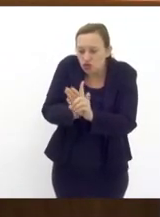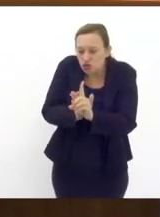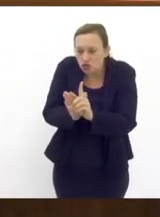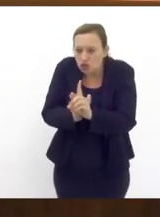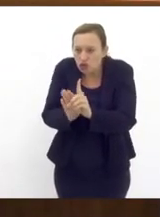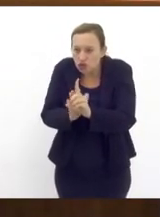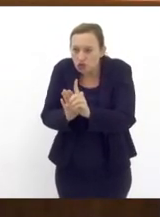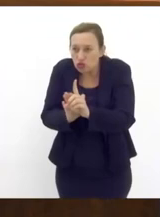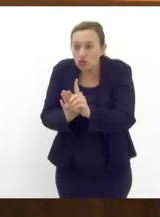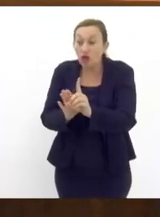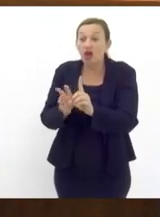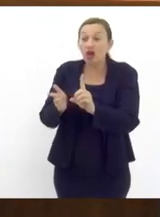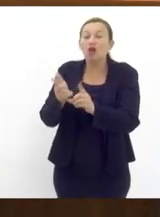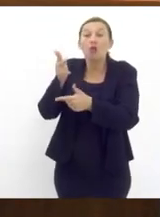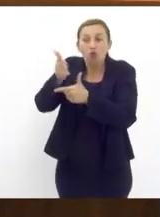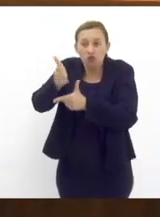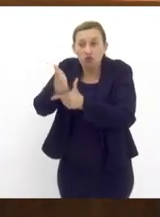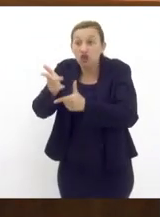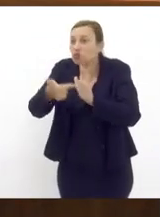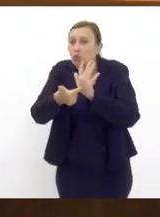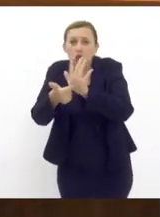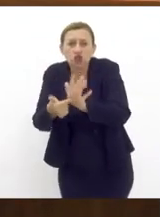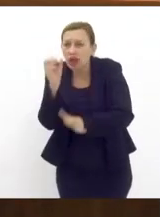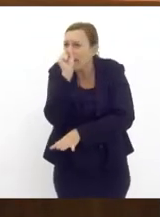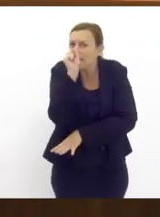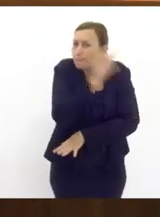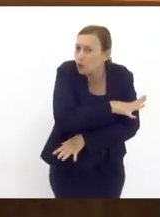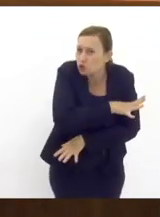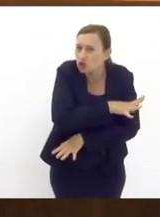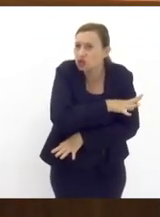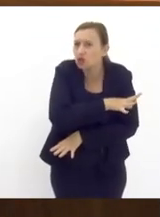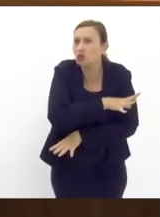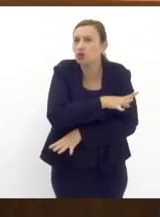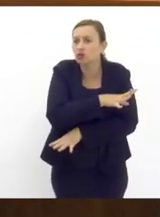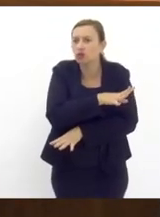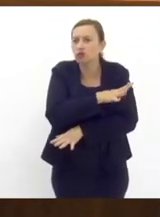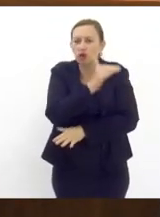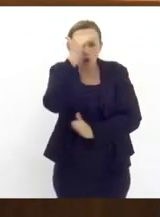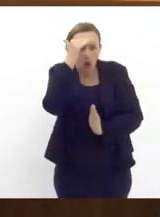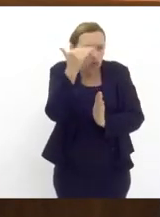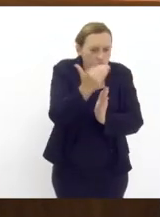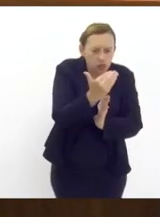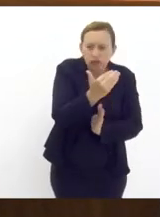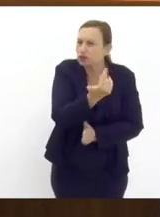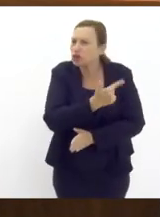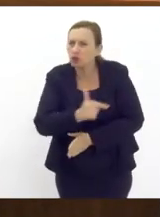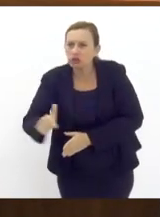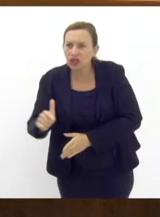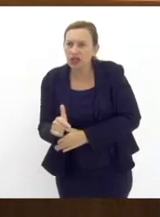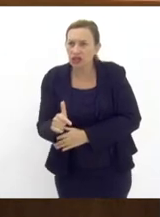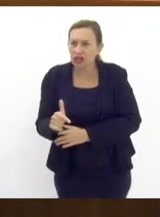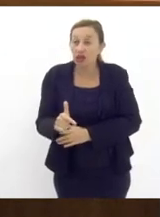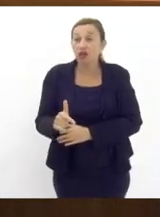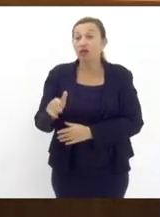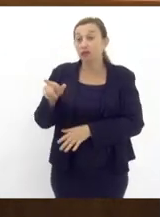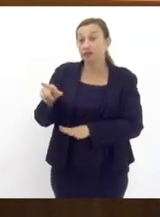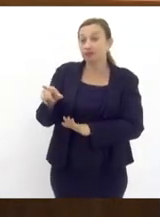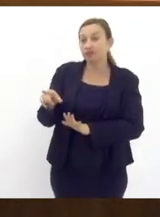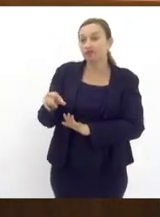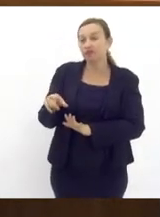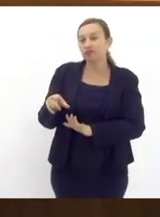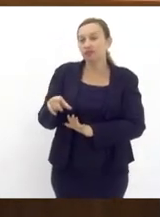aí que demonstra isso um cara abusado um cara desrespeitoso e que sirva de exemplo